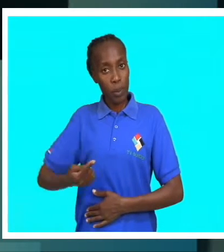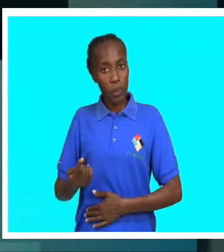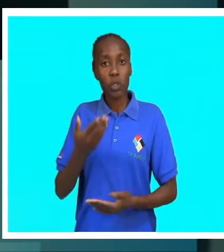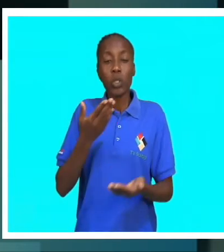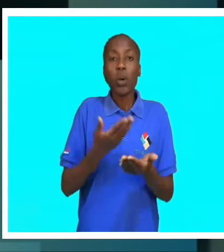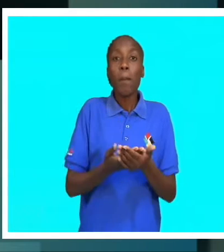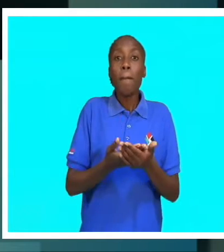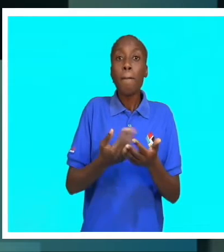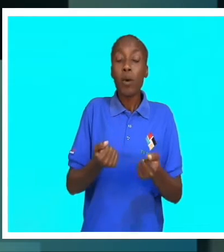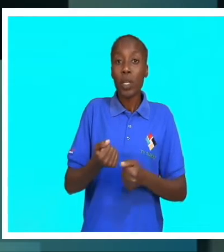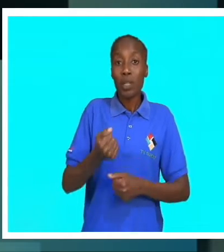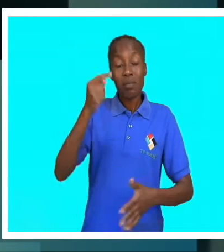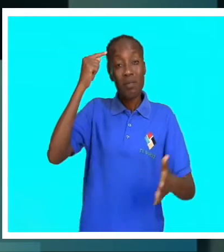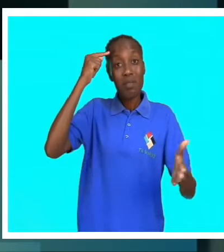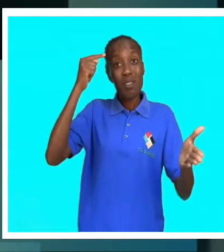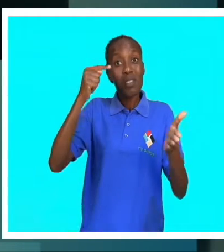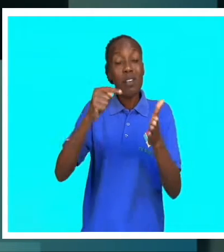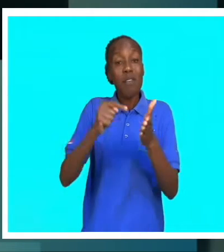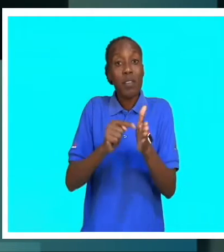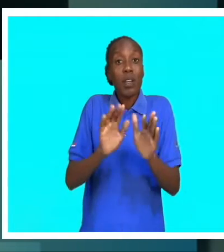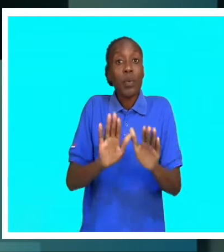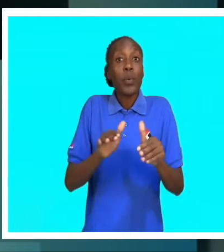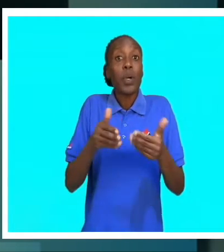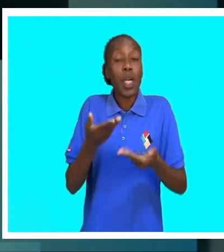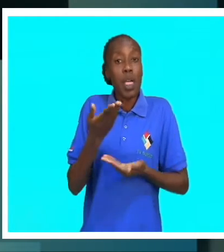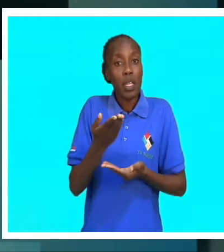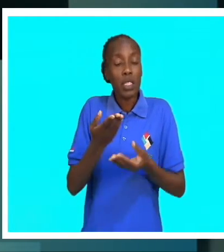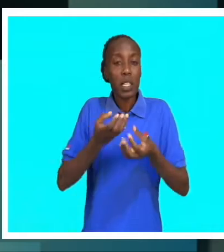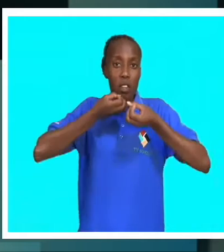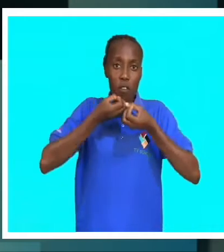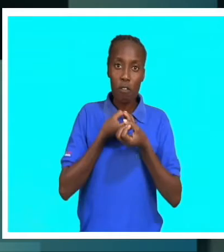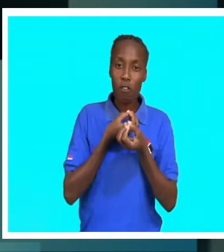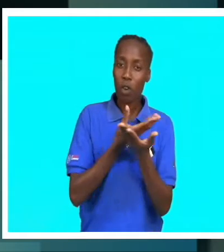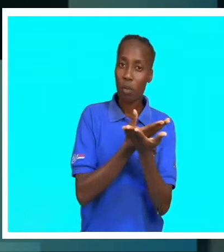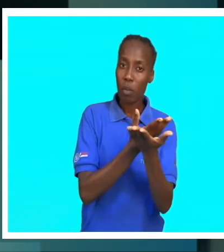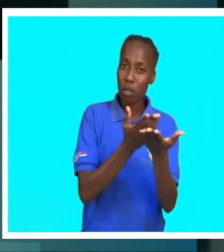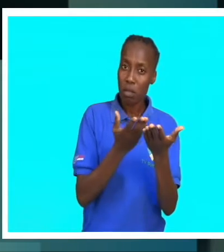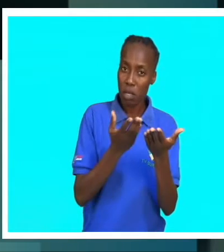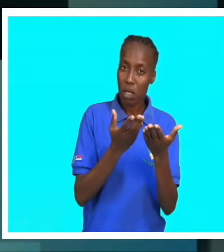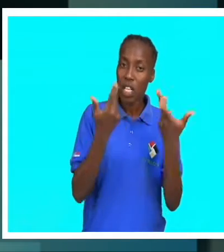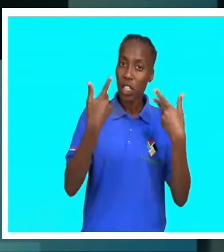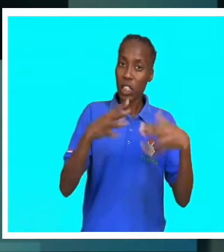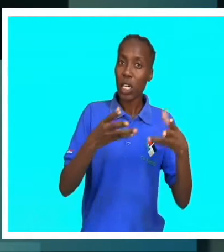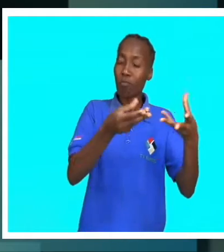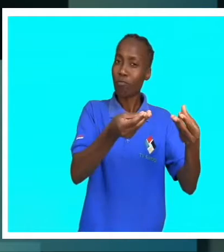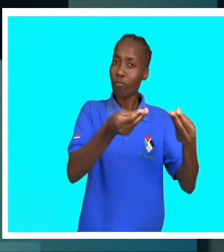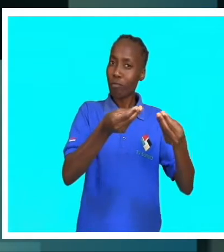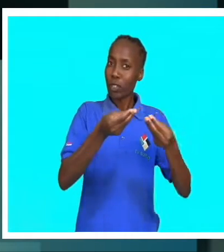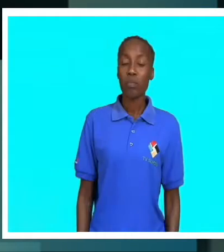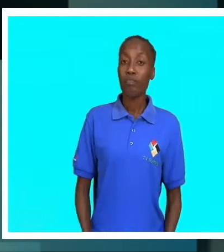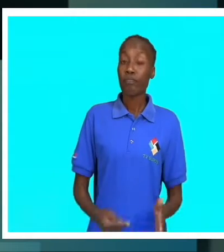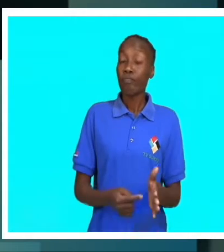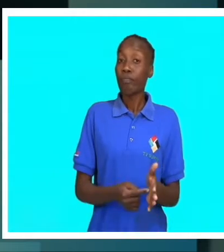porque, primeiro, simboliza que esta informação foi recebida ao alto.